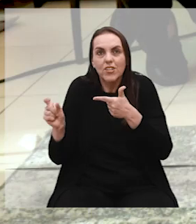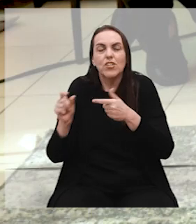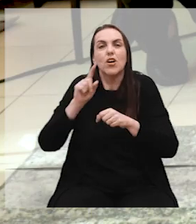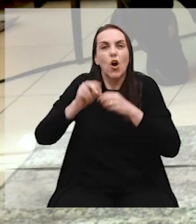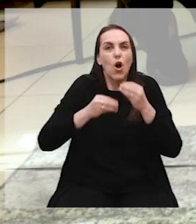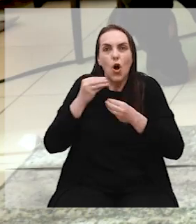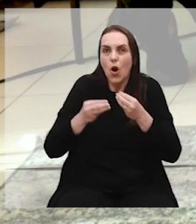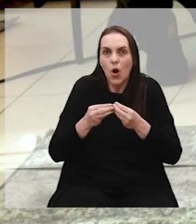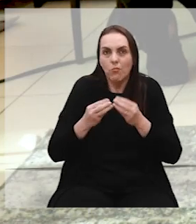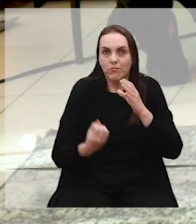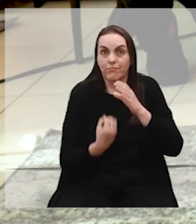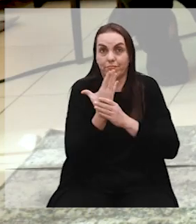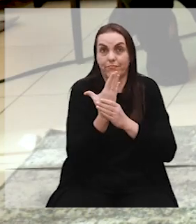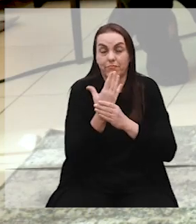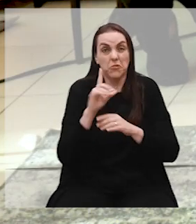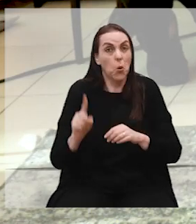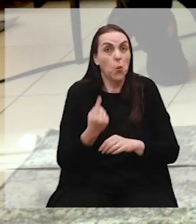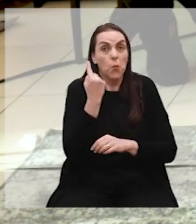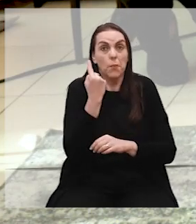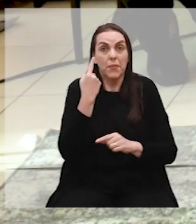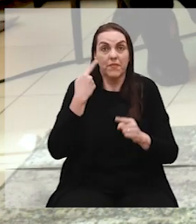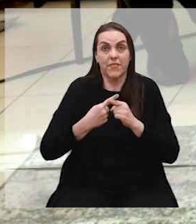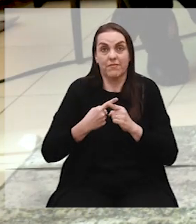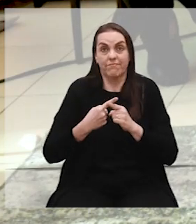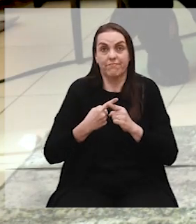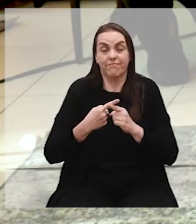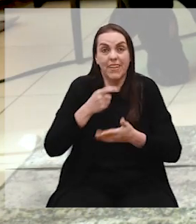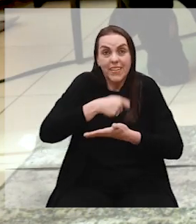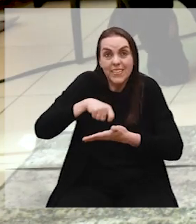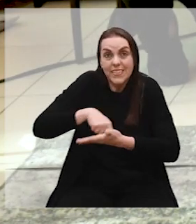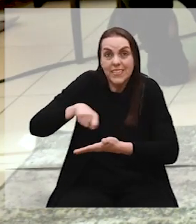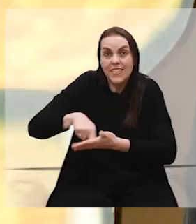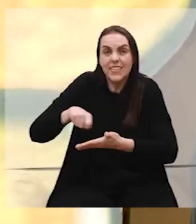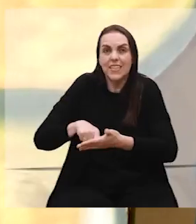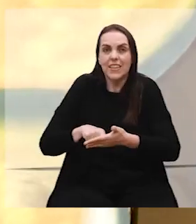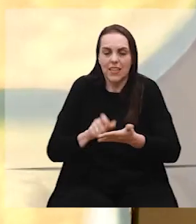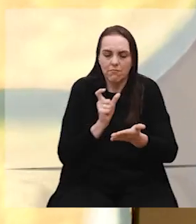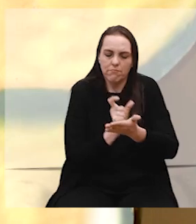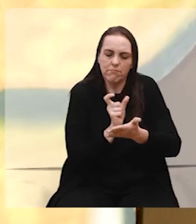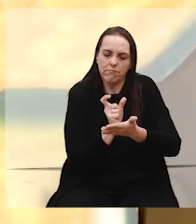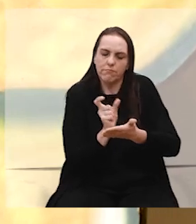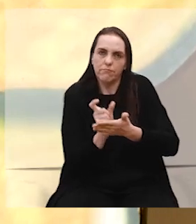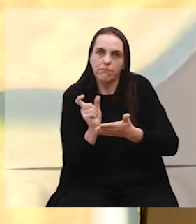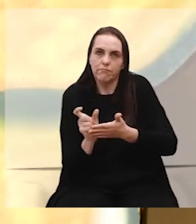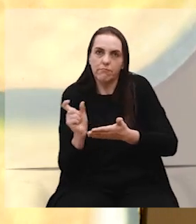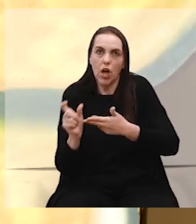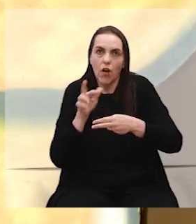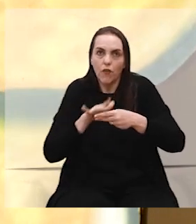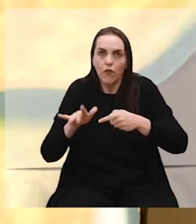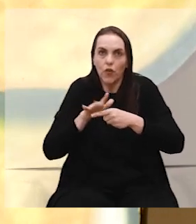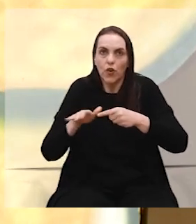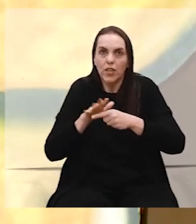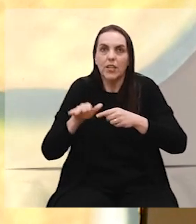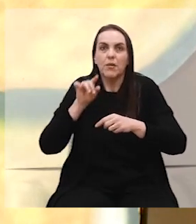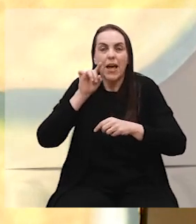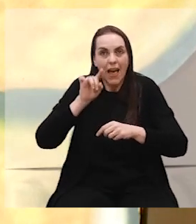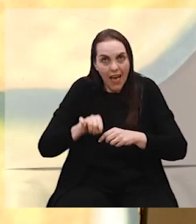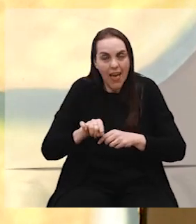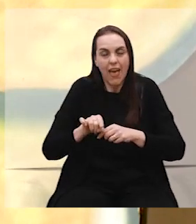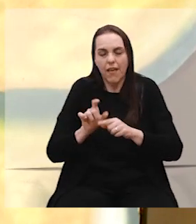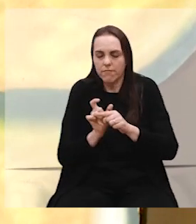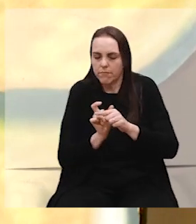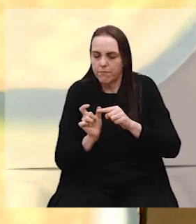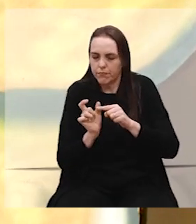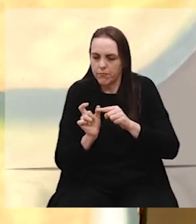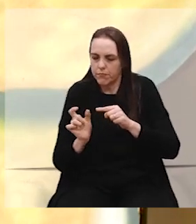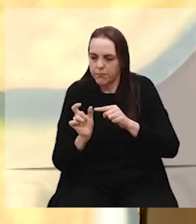surgiu ali. Talvez só uma vez. Essa escrita que ela é decodificada como um fonema, e um fonema associada